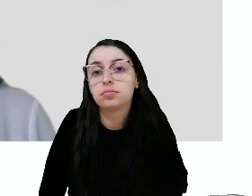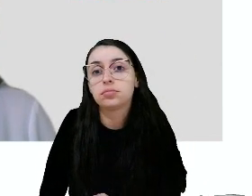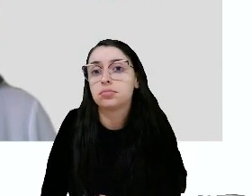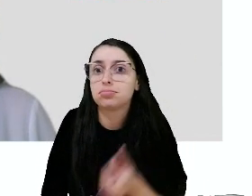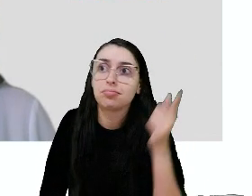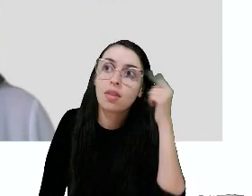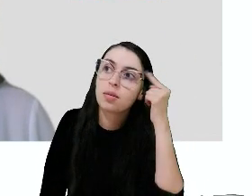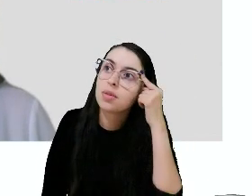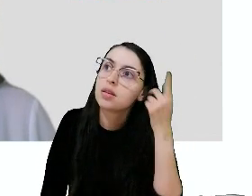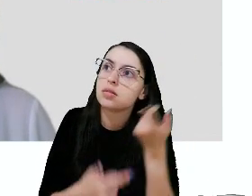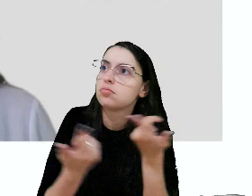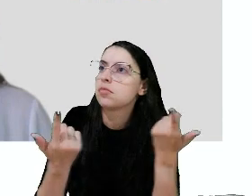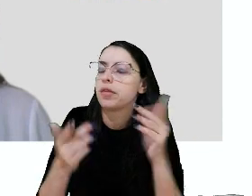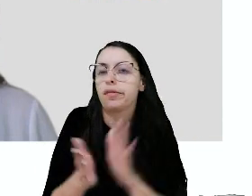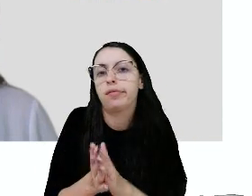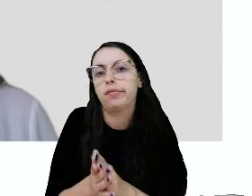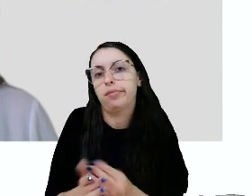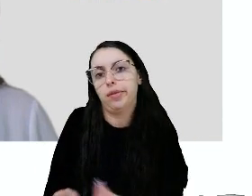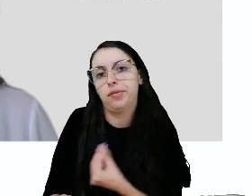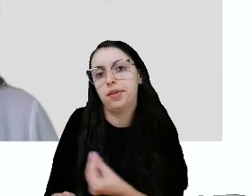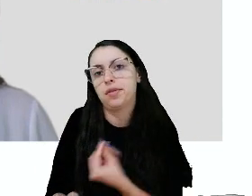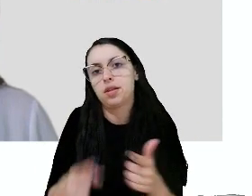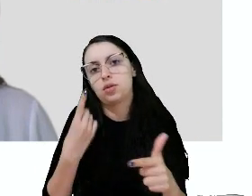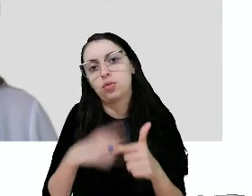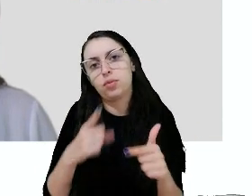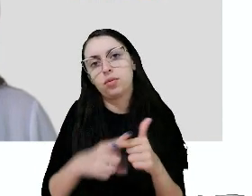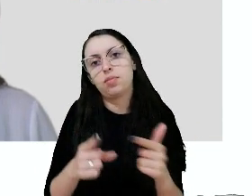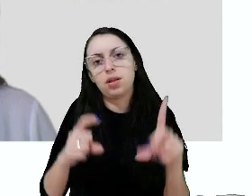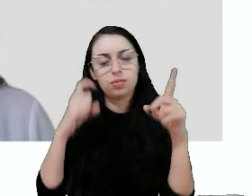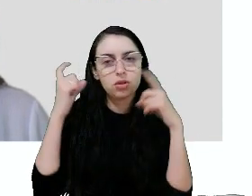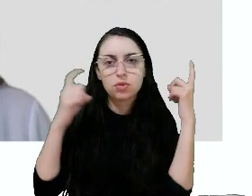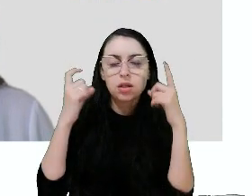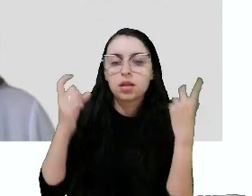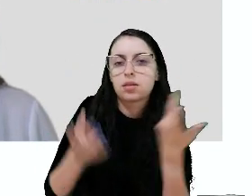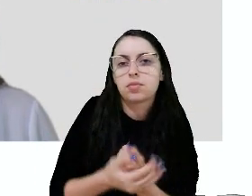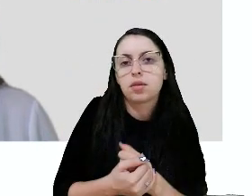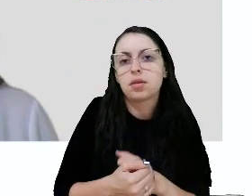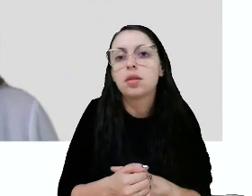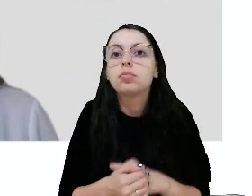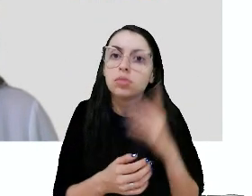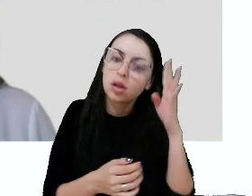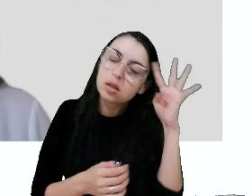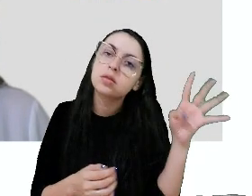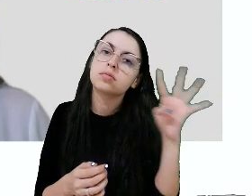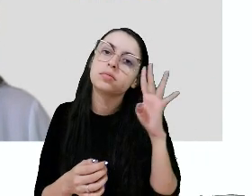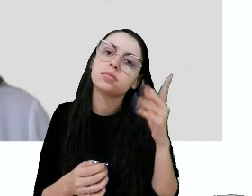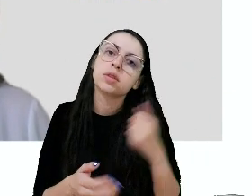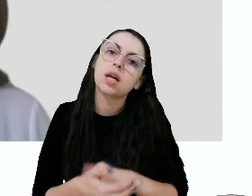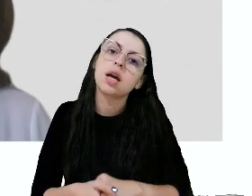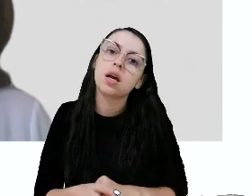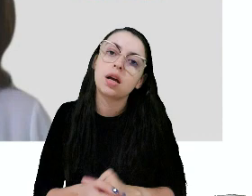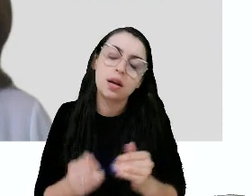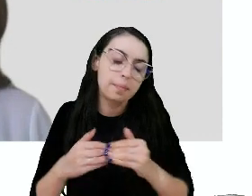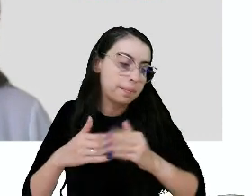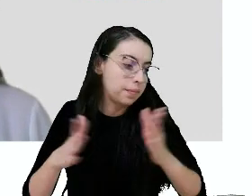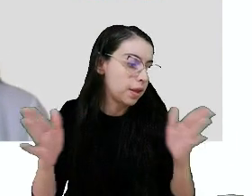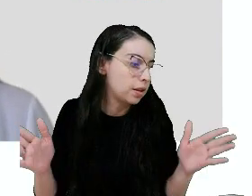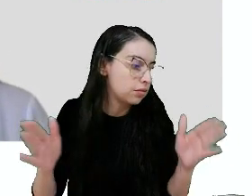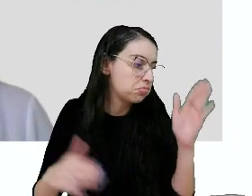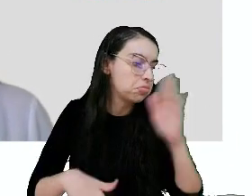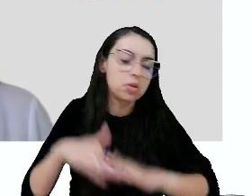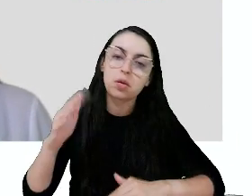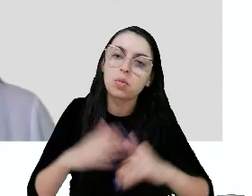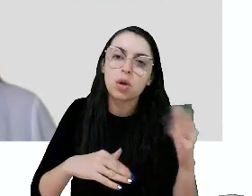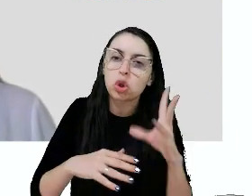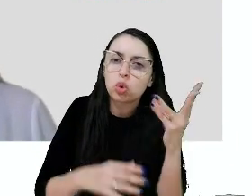Eu nem podia imaginar que estivesse vivendo esse tipo de dificuldade. Agora, o que eu posso imaginar, porque eu estou aberta